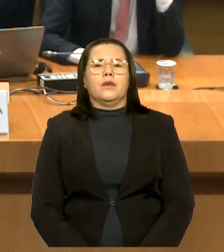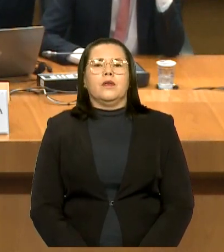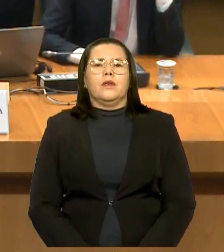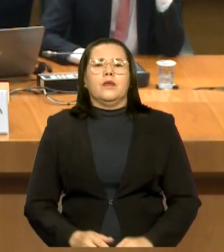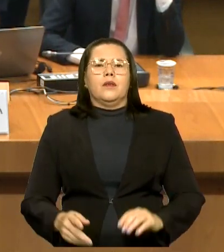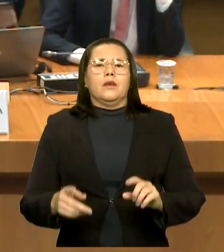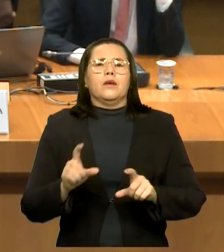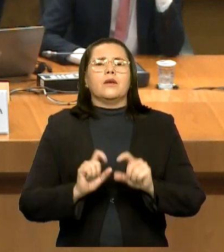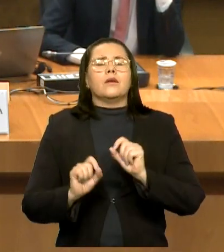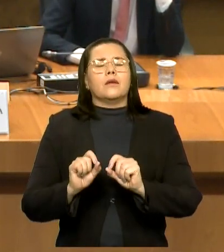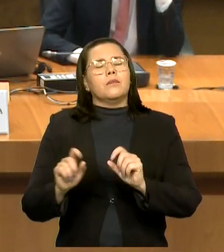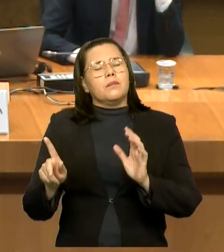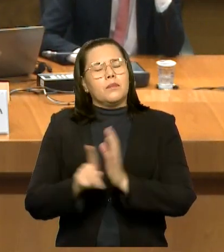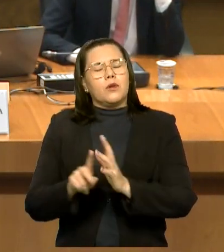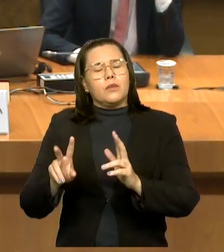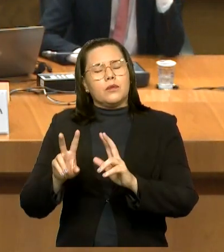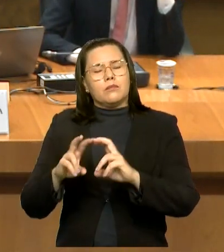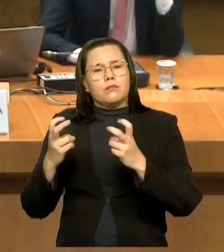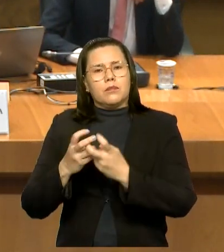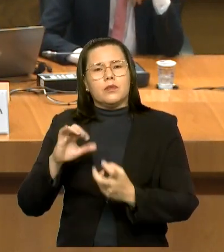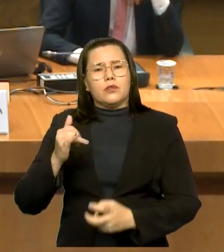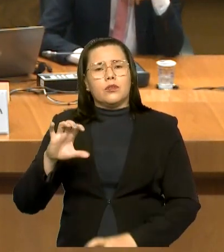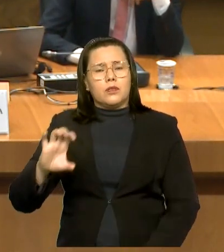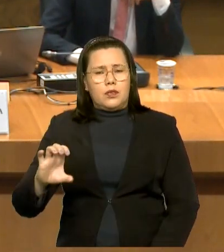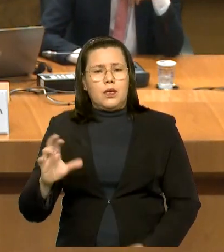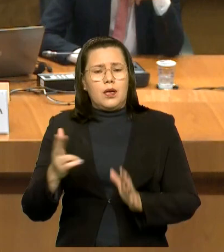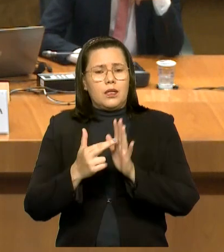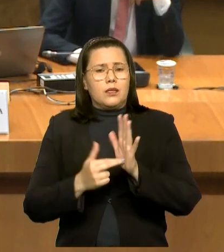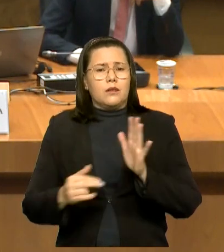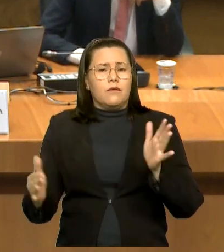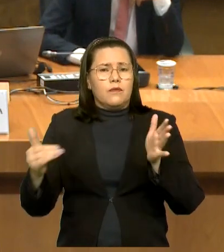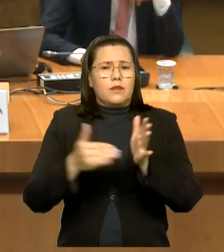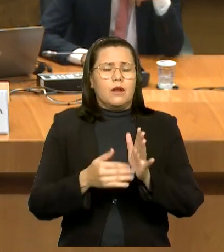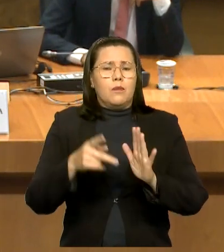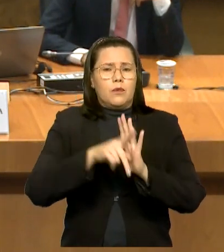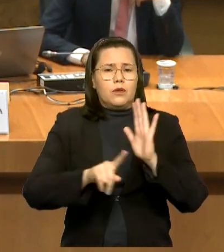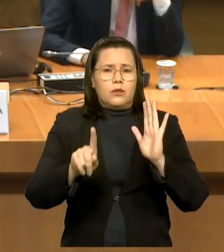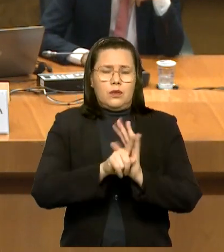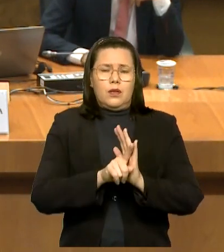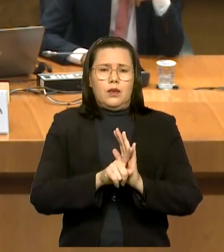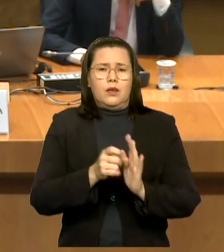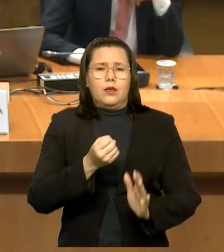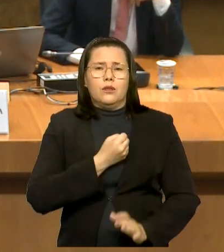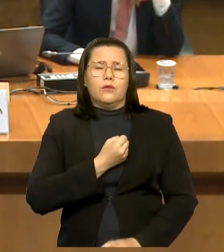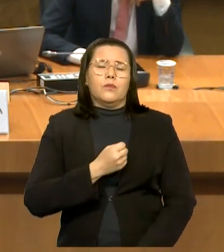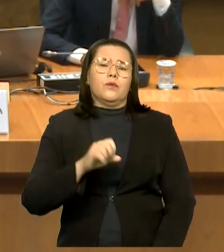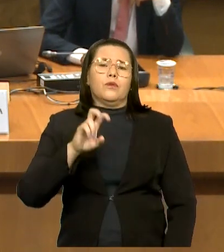1043/2023, da Comissão de Constituição, Justiça e Cidadania, em redação final ao projeto de lei número